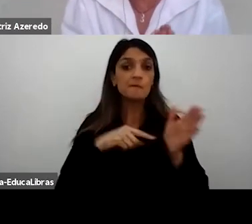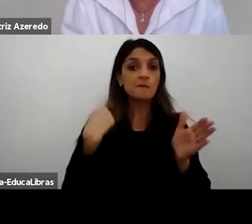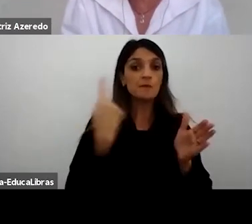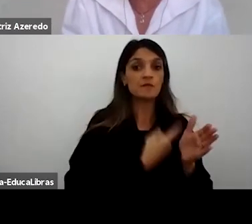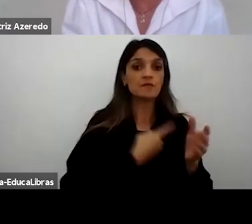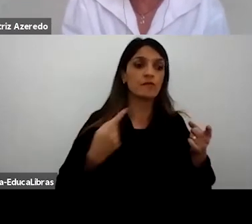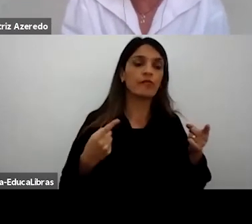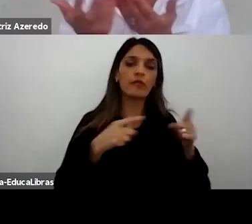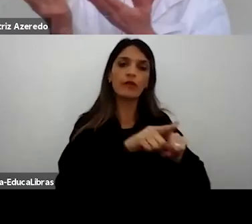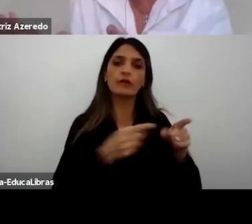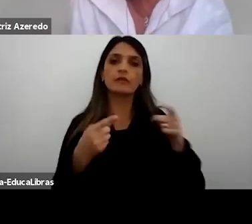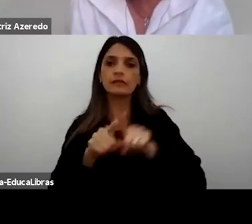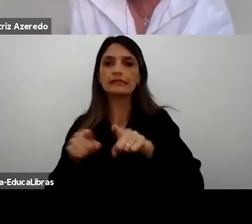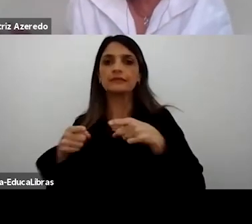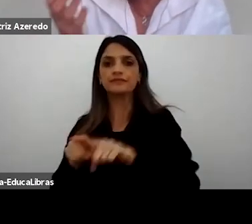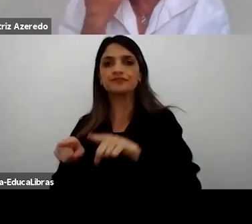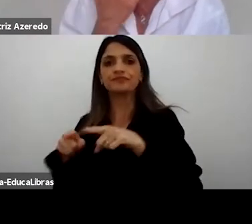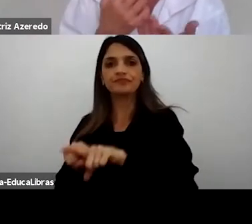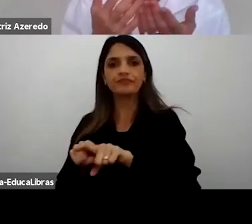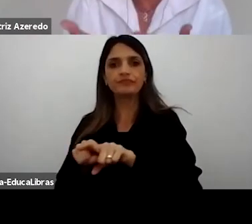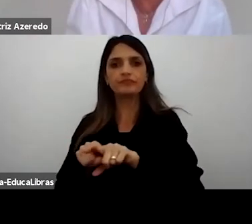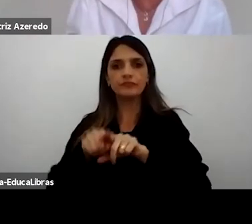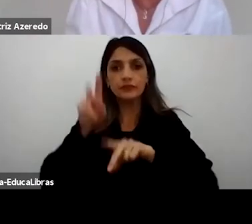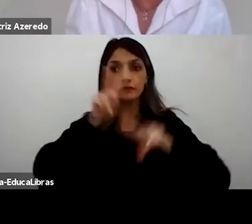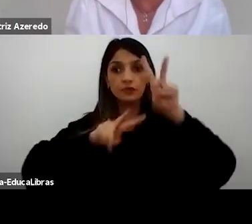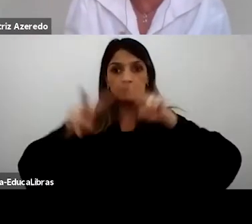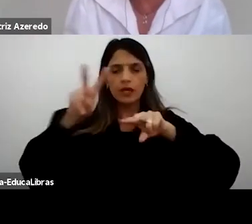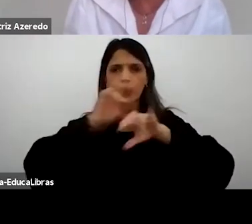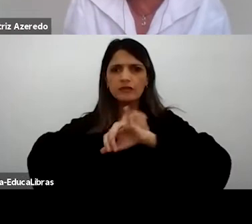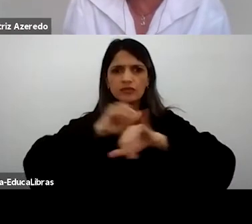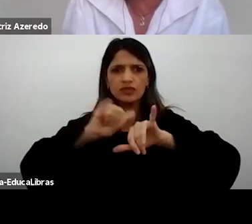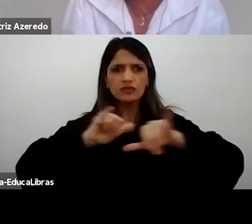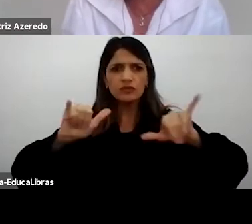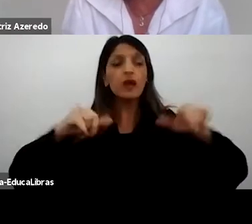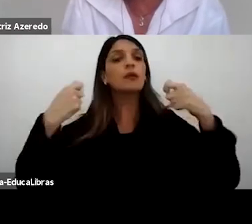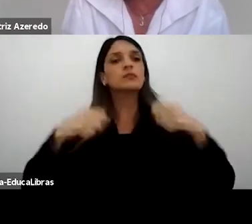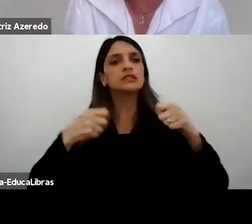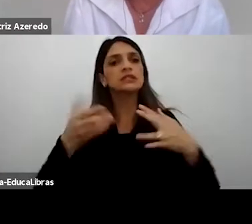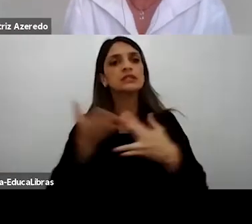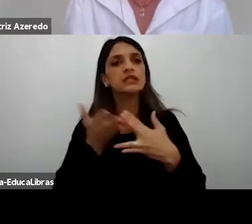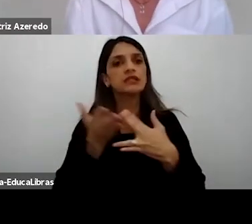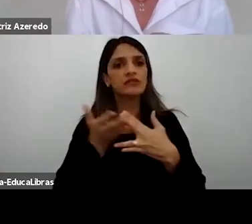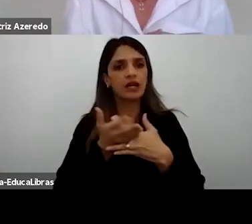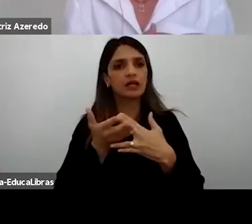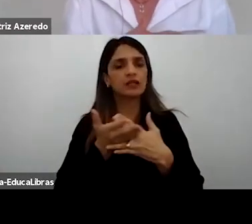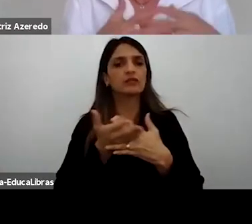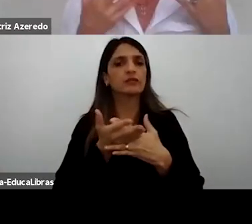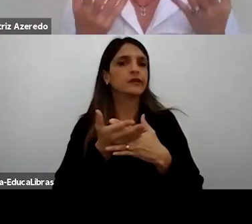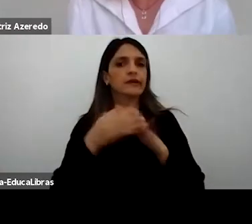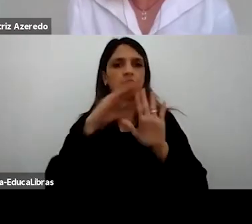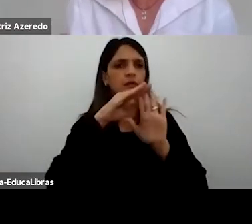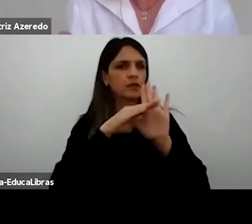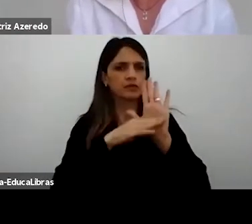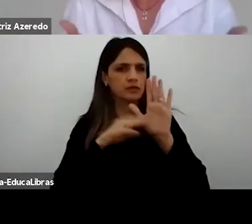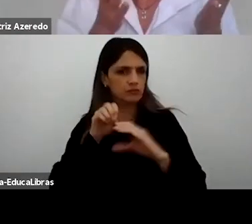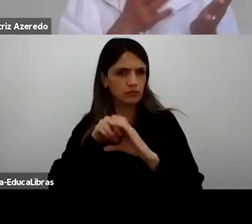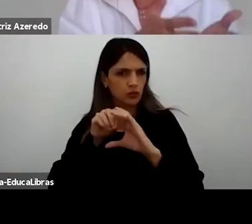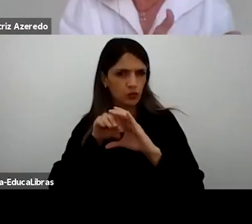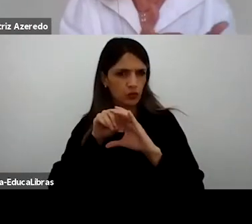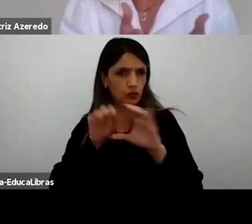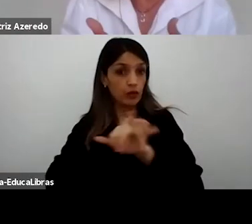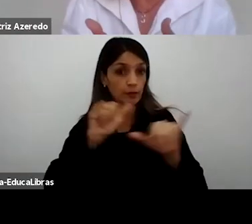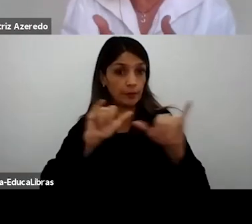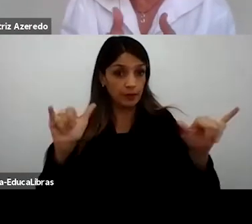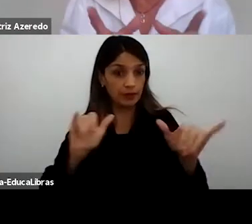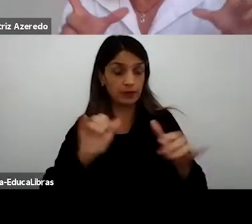parceiros, demandas de dar visibilidade a isso no intervalo da programação, a essas campanhas. A solução encontrada foi